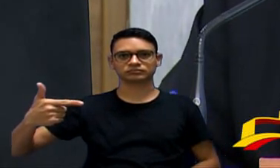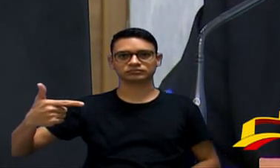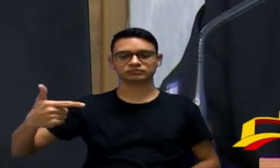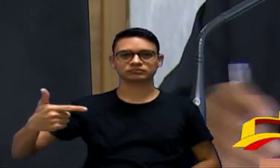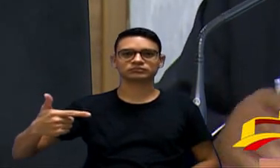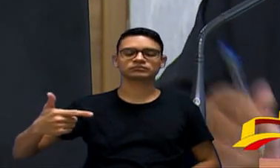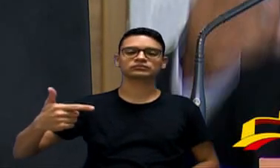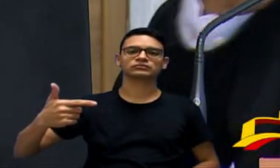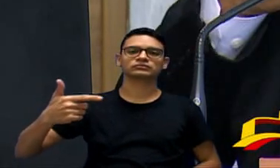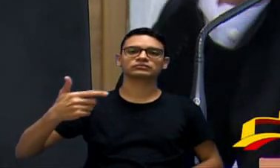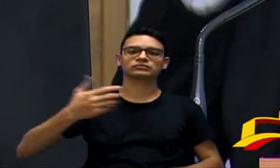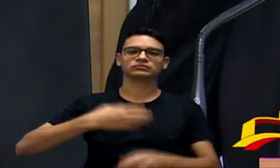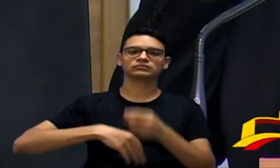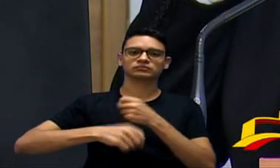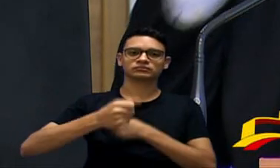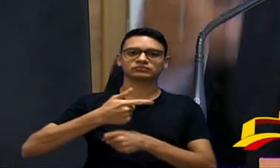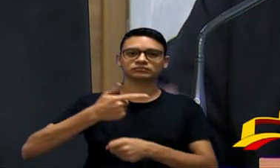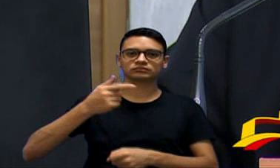2002,